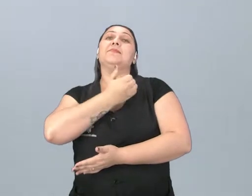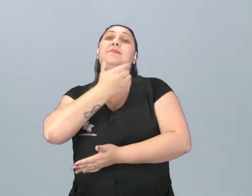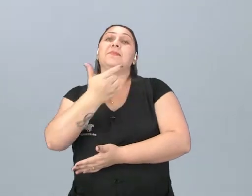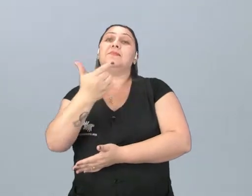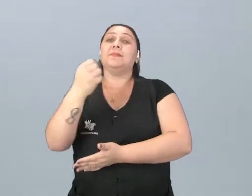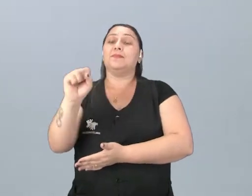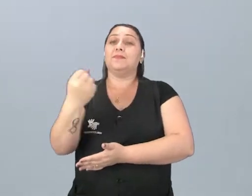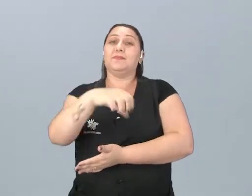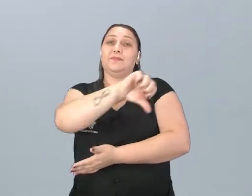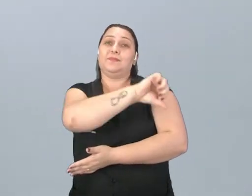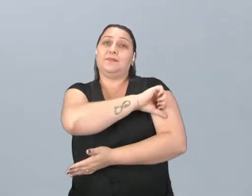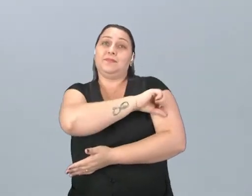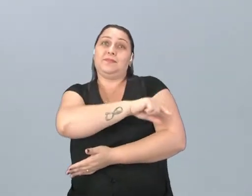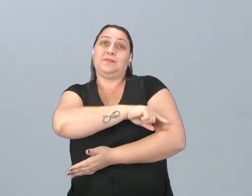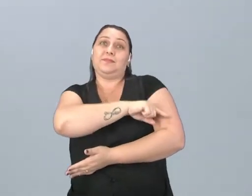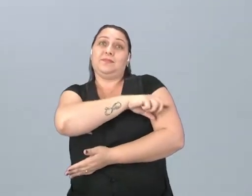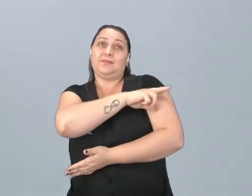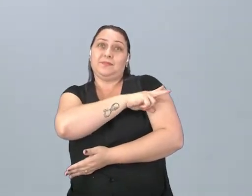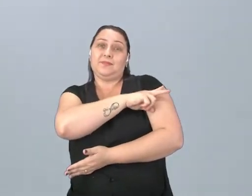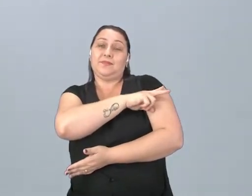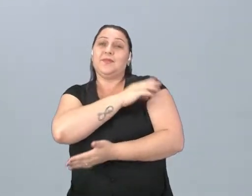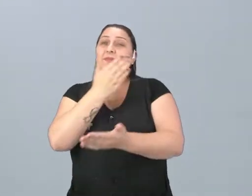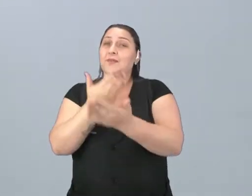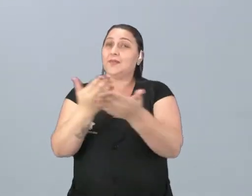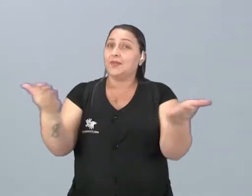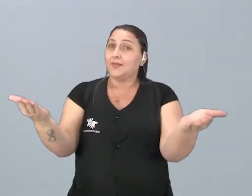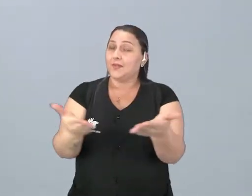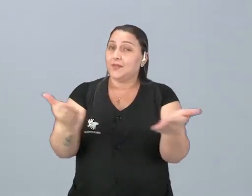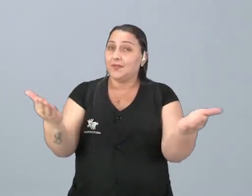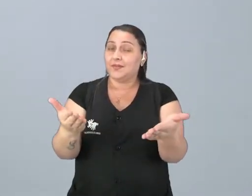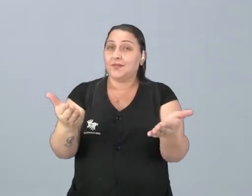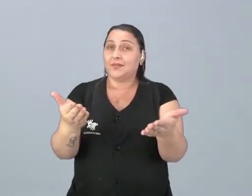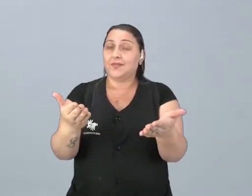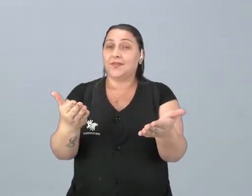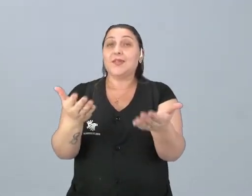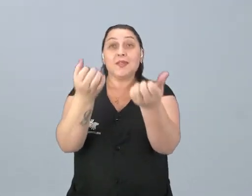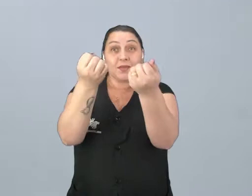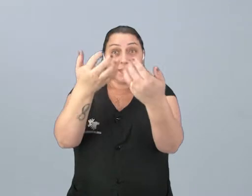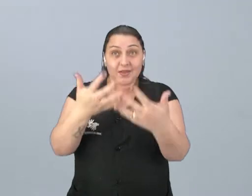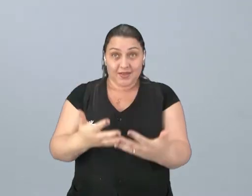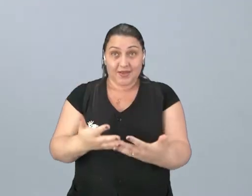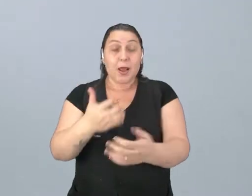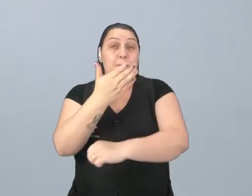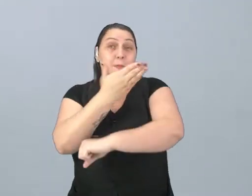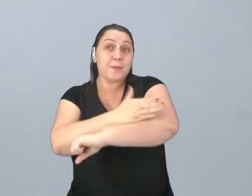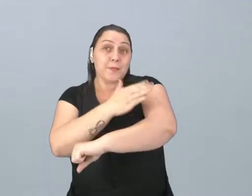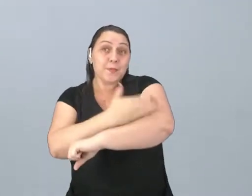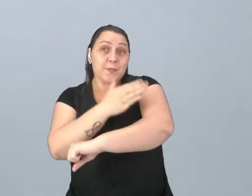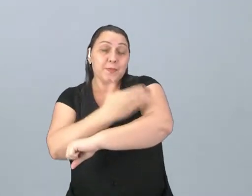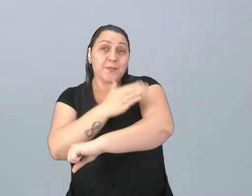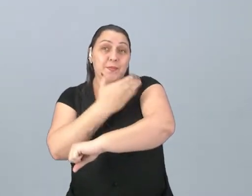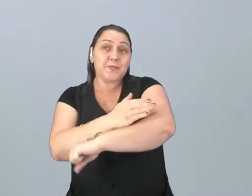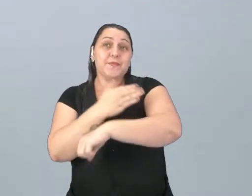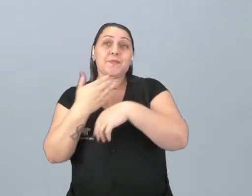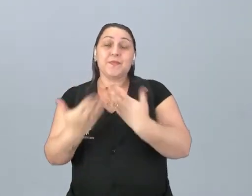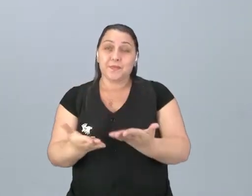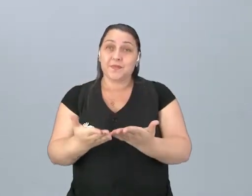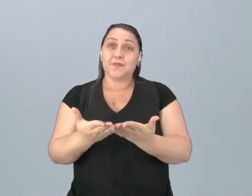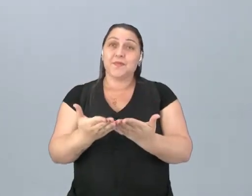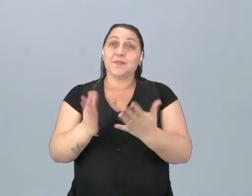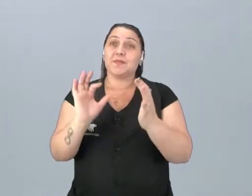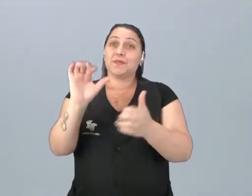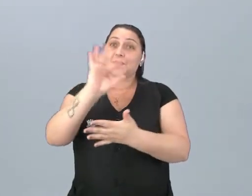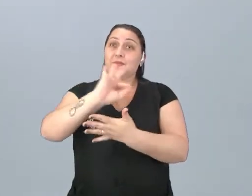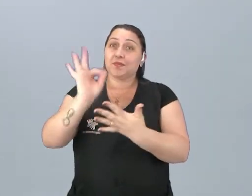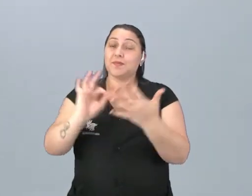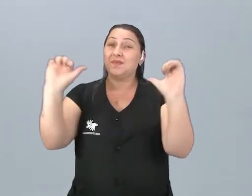para o nono ano do ensino fundamental. Na aula de hoje, a gente vai discutir na prática um dos aspectos